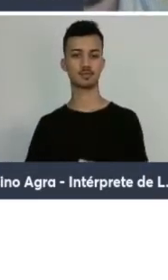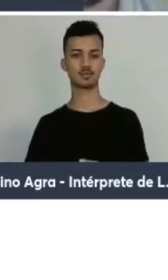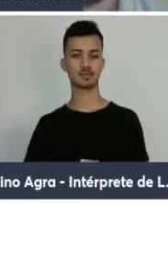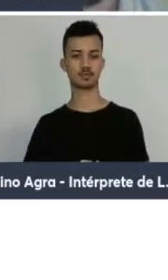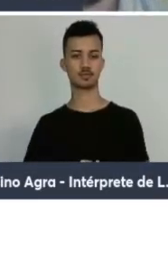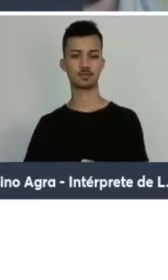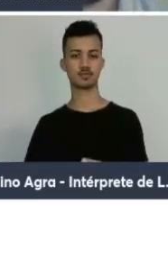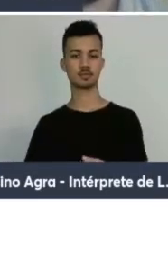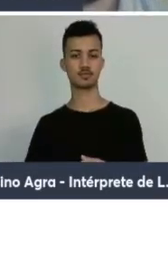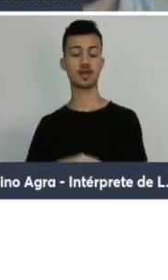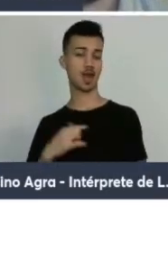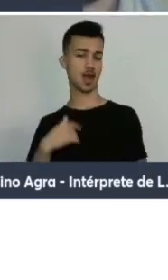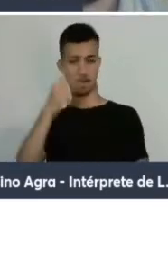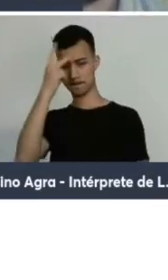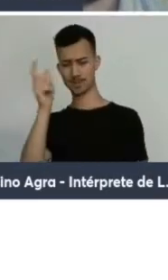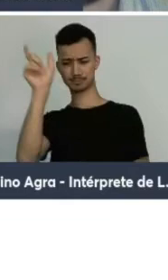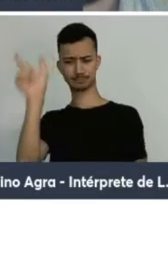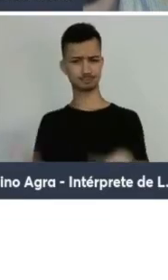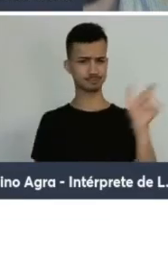Libelu,